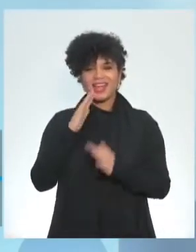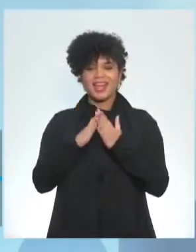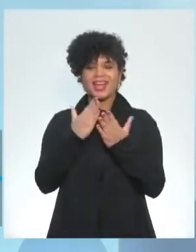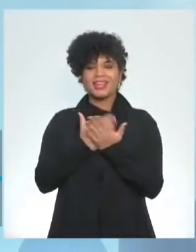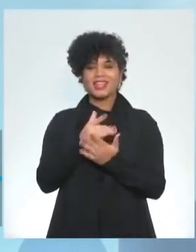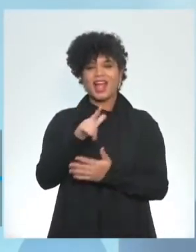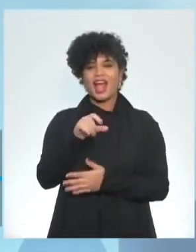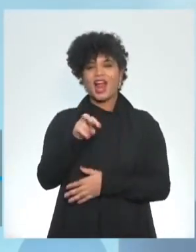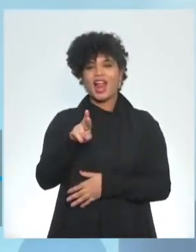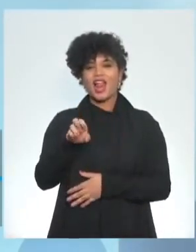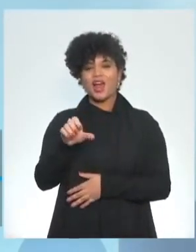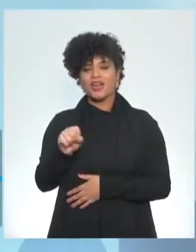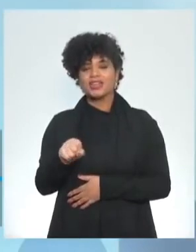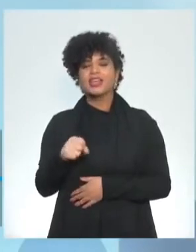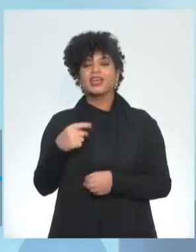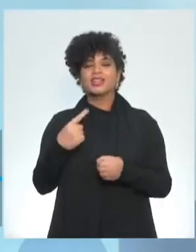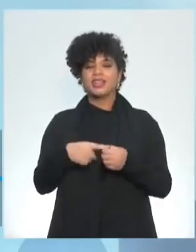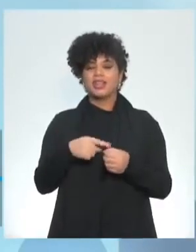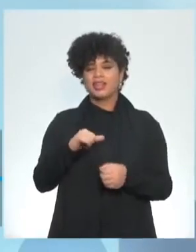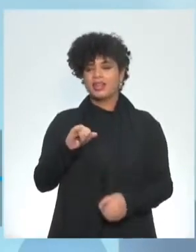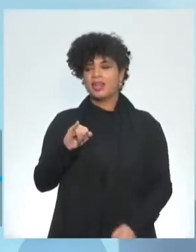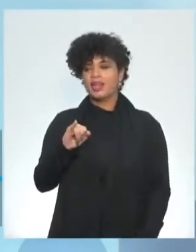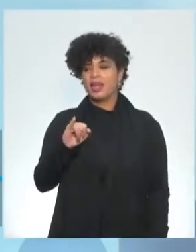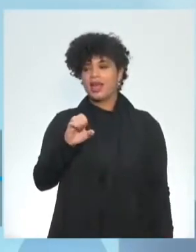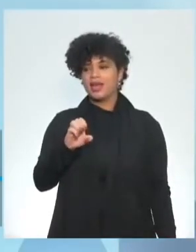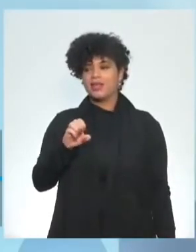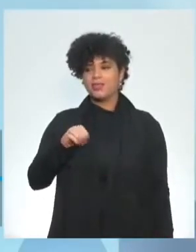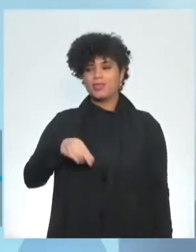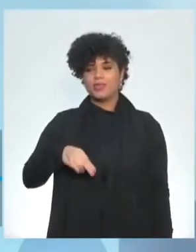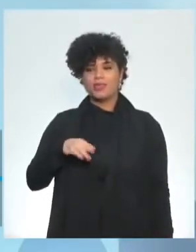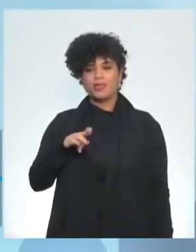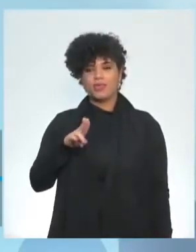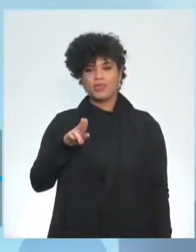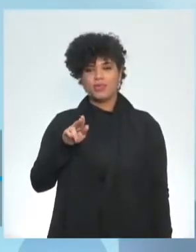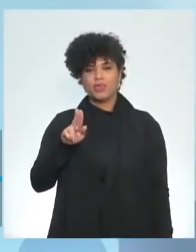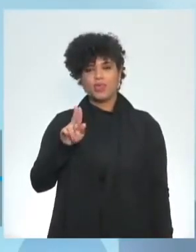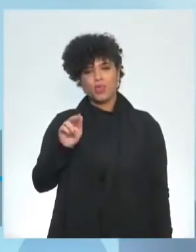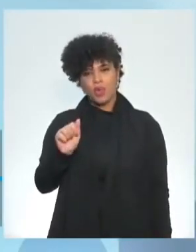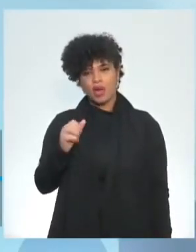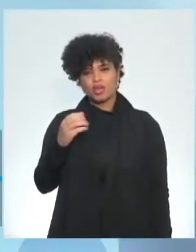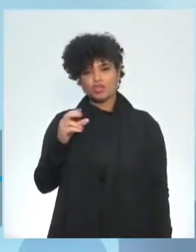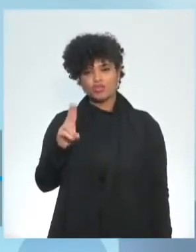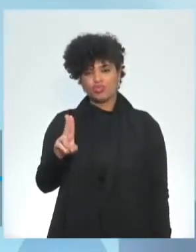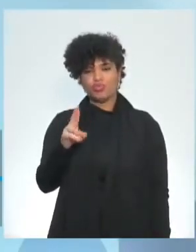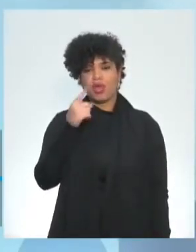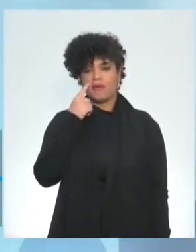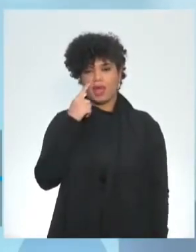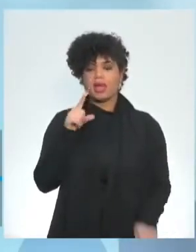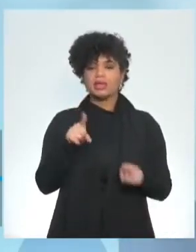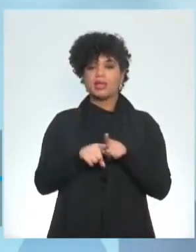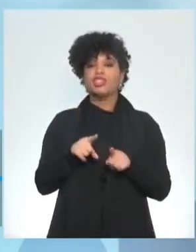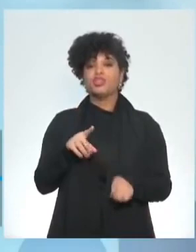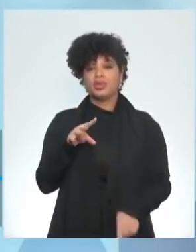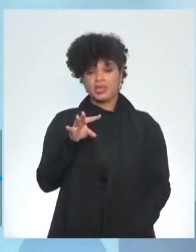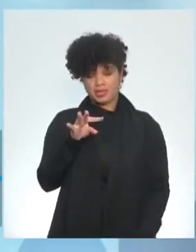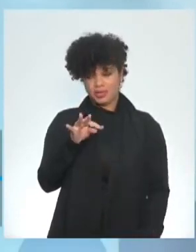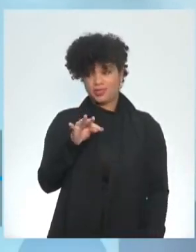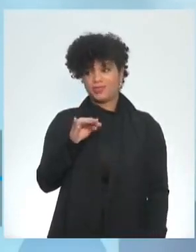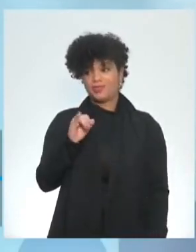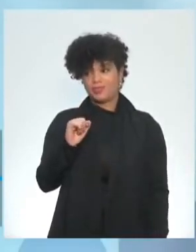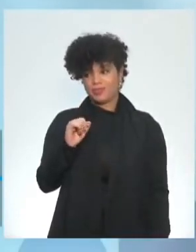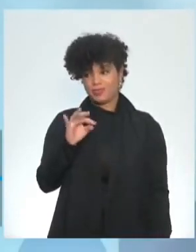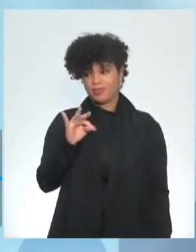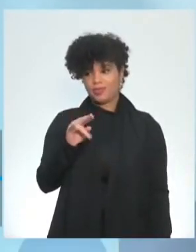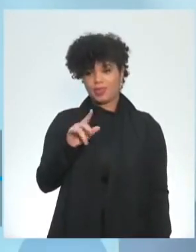Lores de Embu-Guaçu aqui mandando um boa noite. E o Pro Márcio mandando aqui, sim, titulação. E o Pro Denis falou, sim, ele quer a